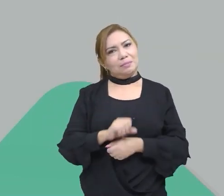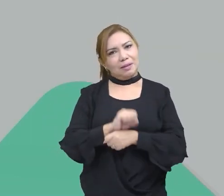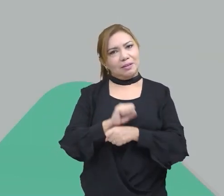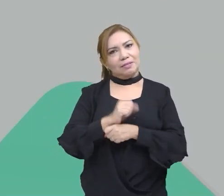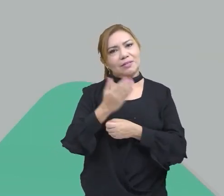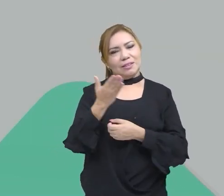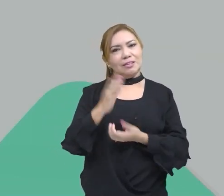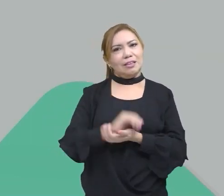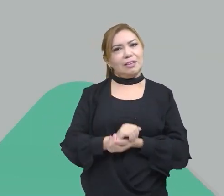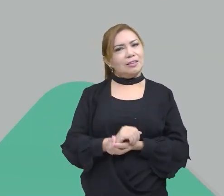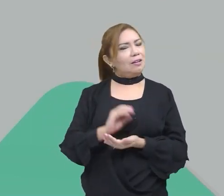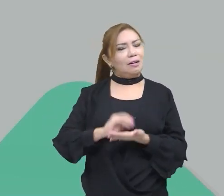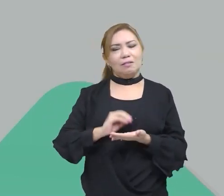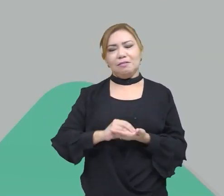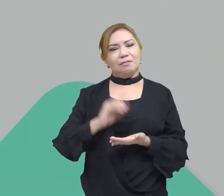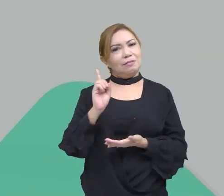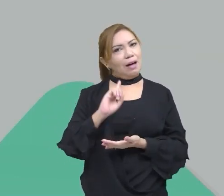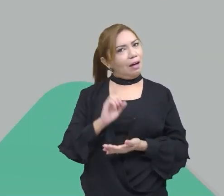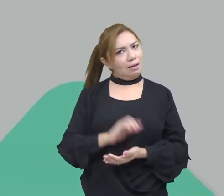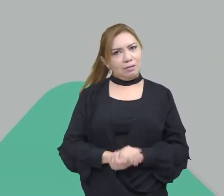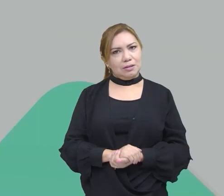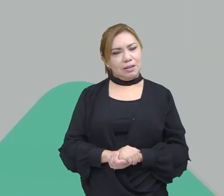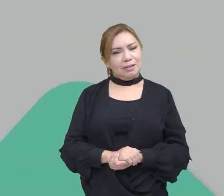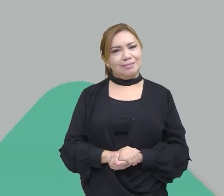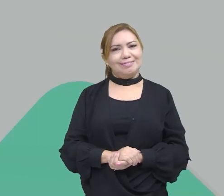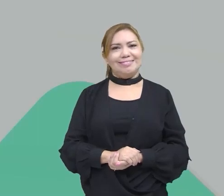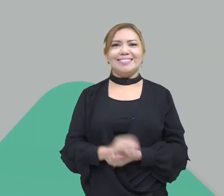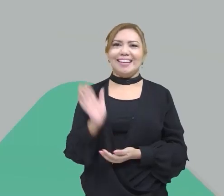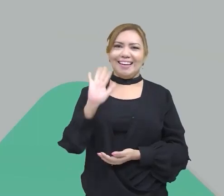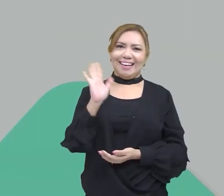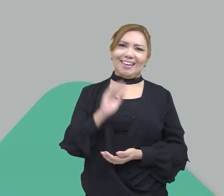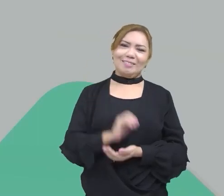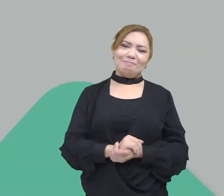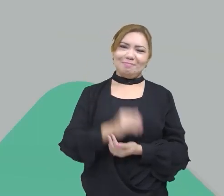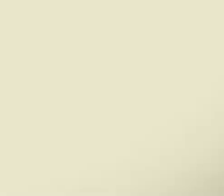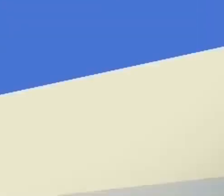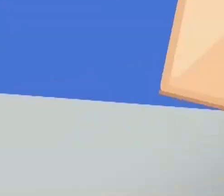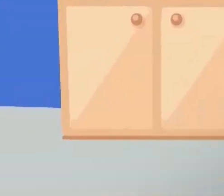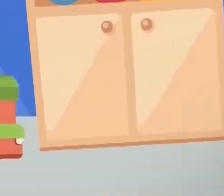não faltem nesse mesmo horário. Até lá! Muito obrigado!